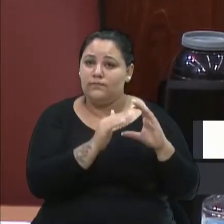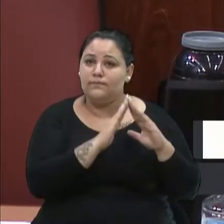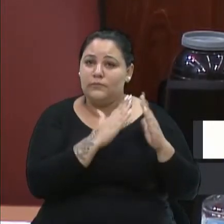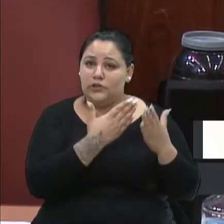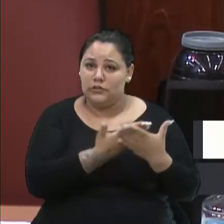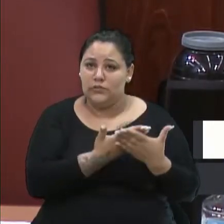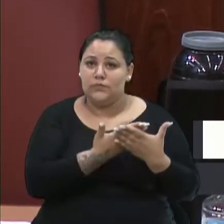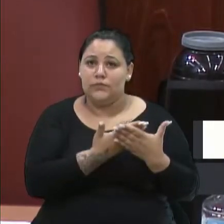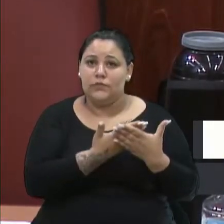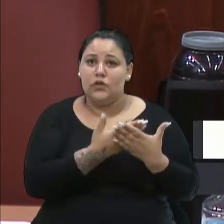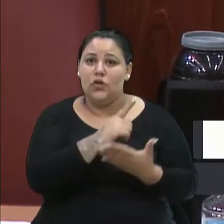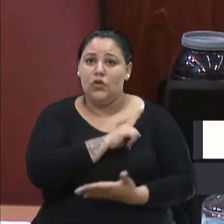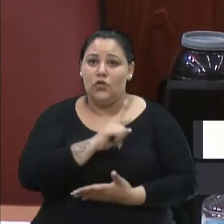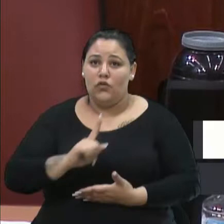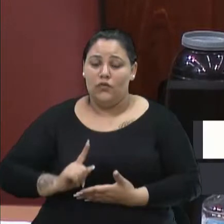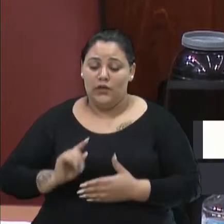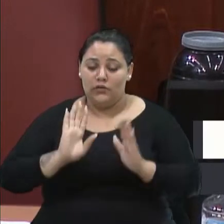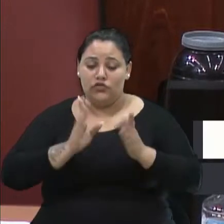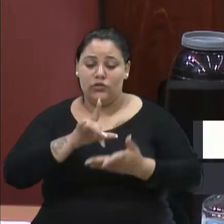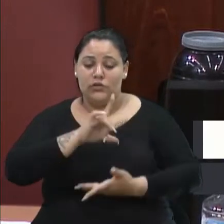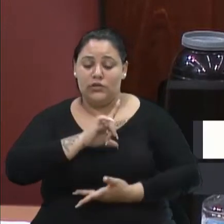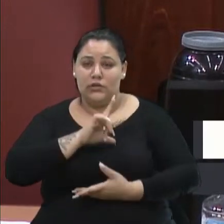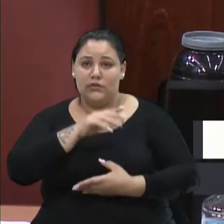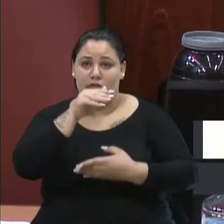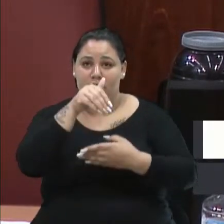O governo, ou seja, teve a votação,